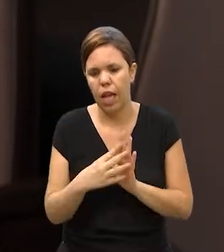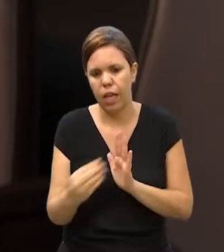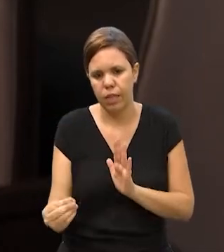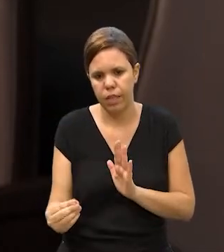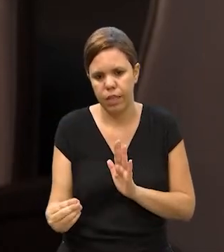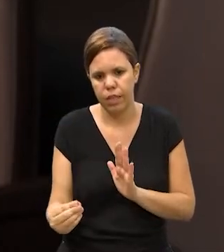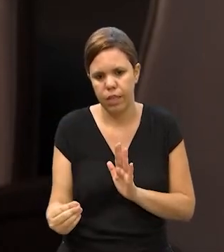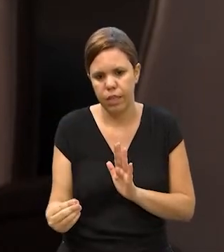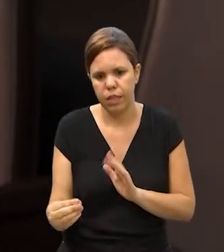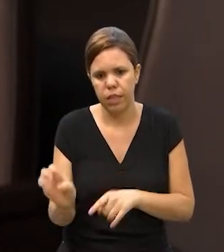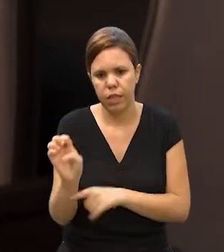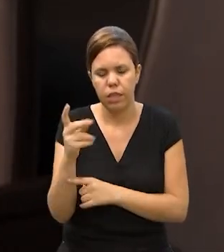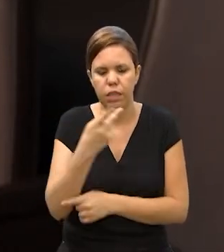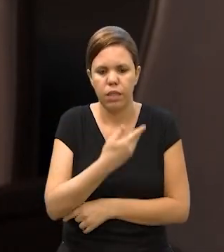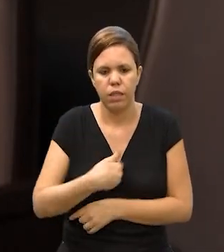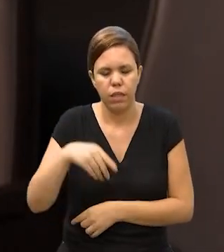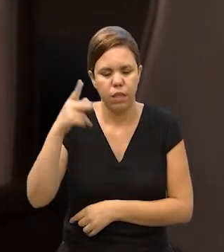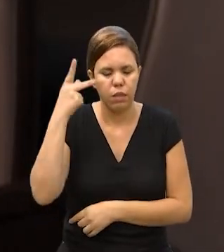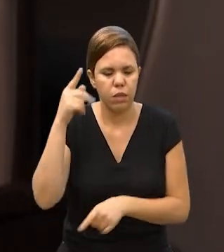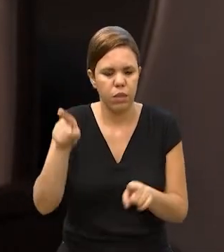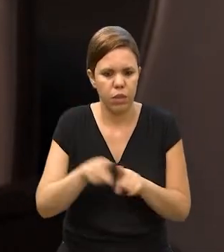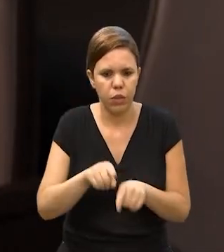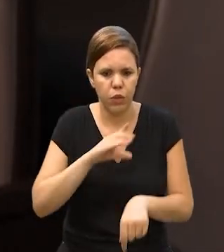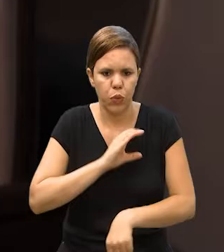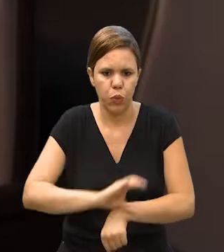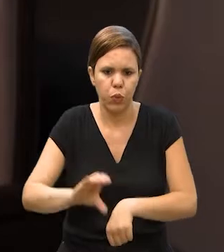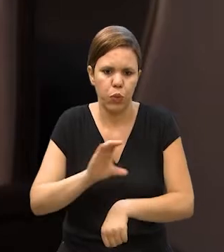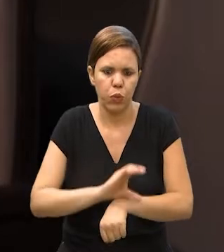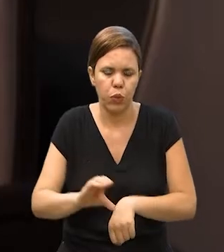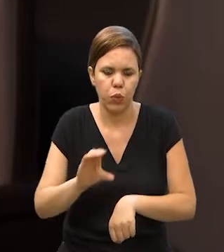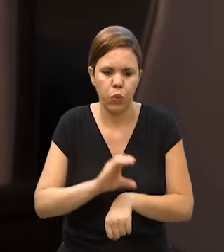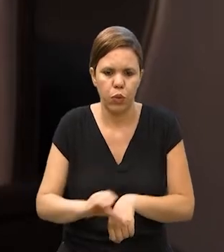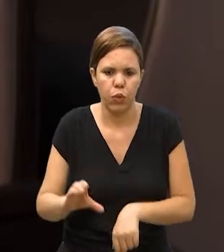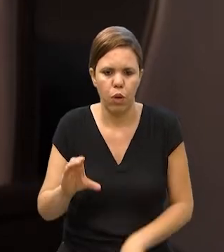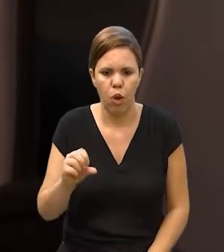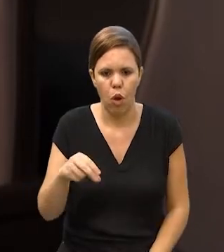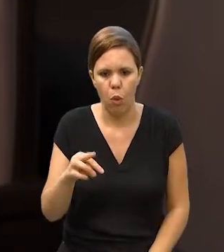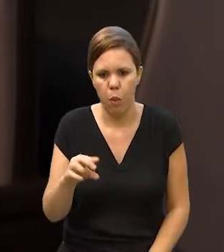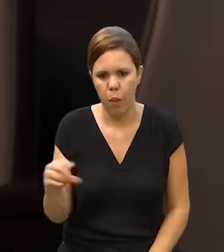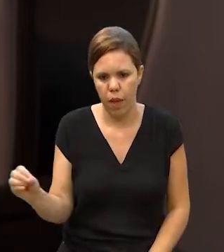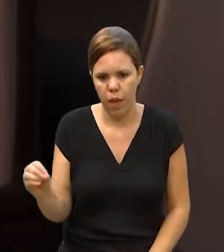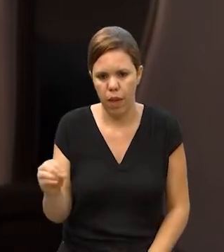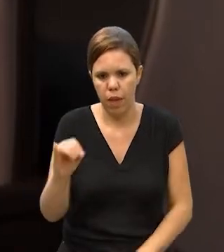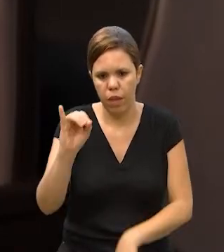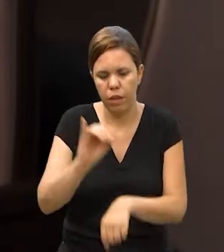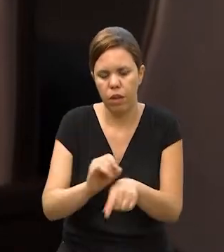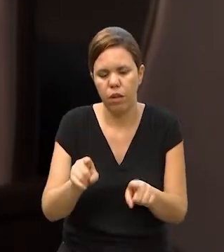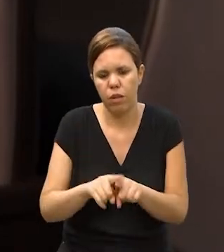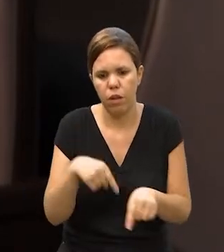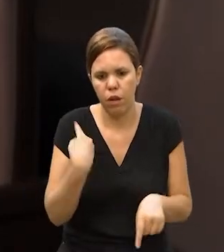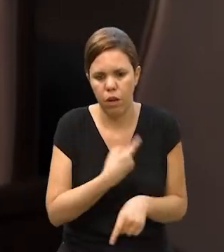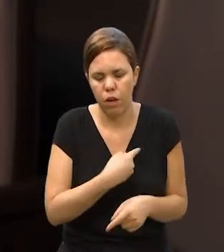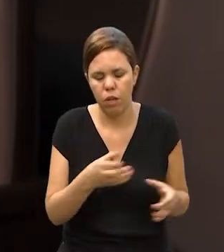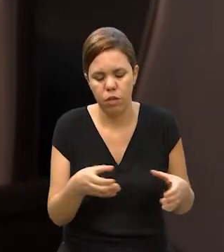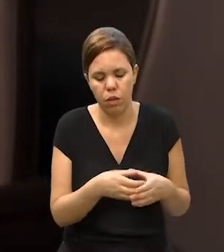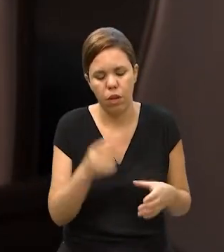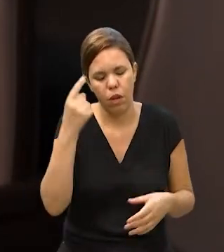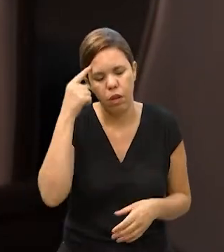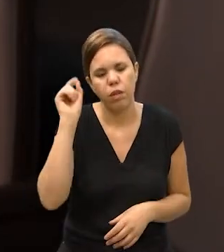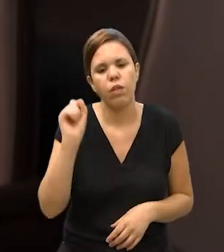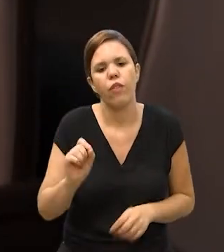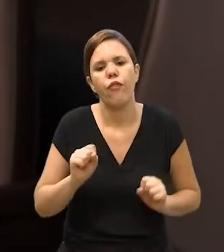pro estado de São Paulo, que justamente tem o curso de comércio exterior, que tem tudo a ver com a nossa comissão. A ideia